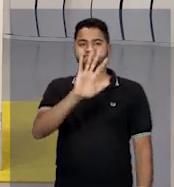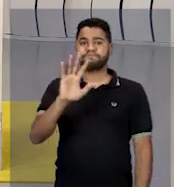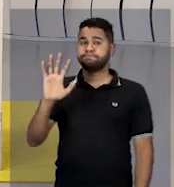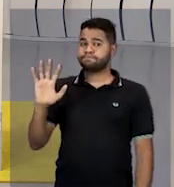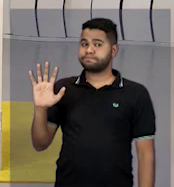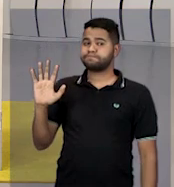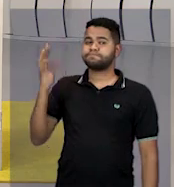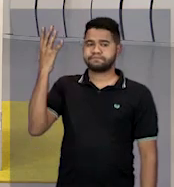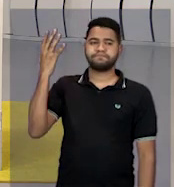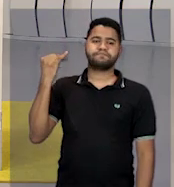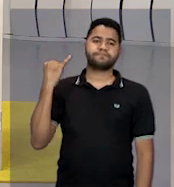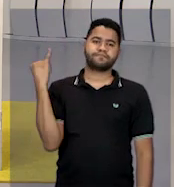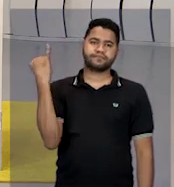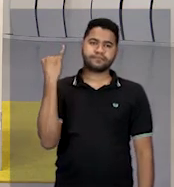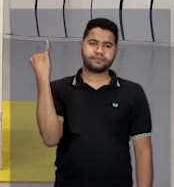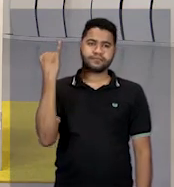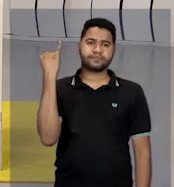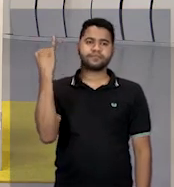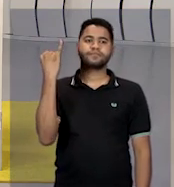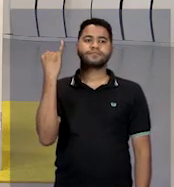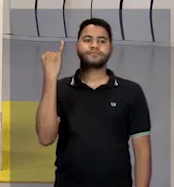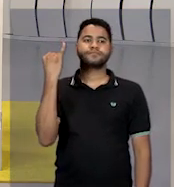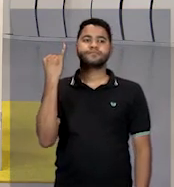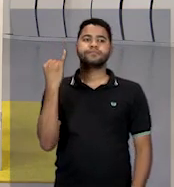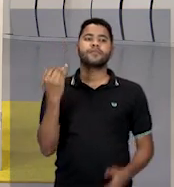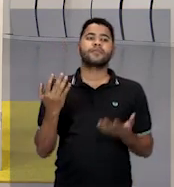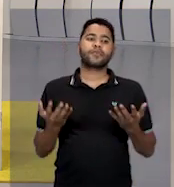fatos relevantes, né, para